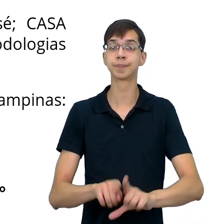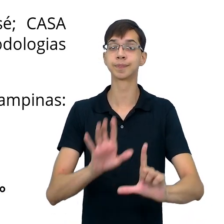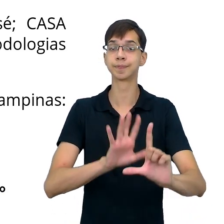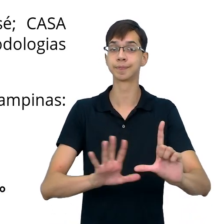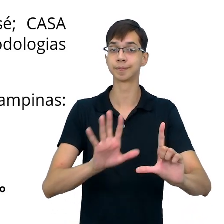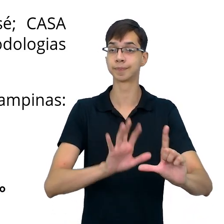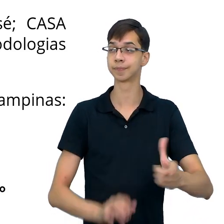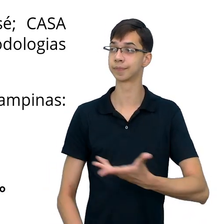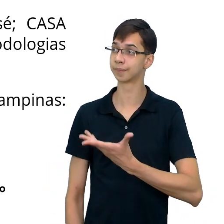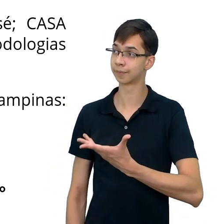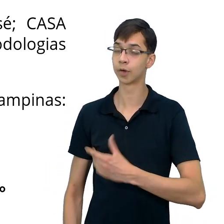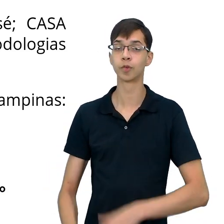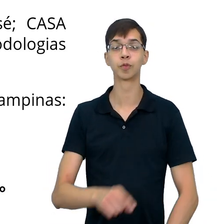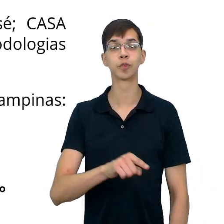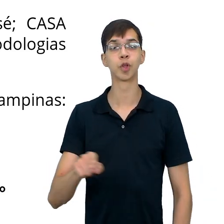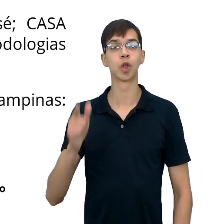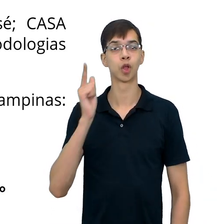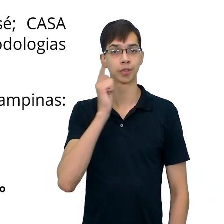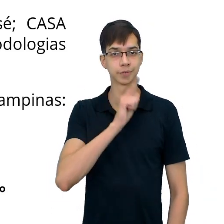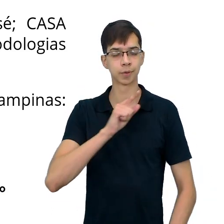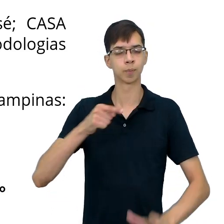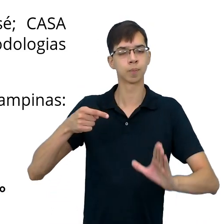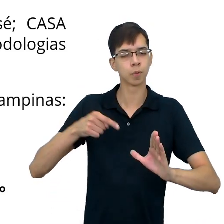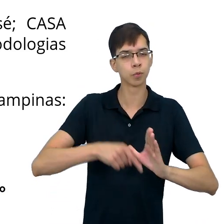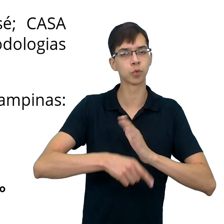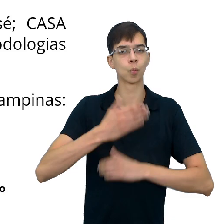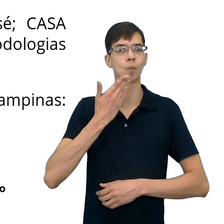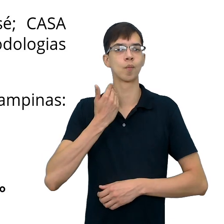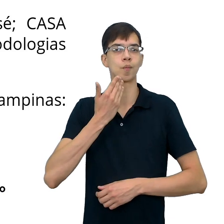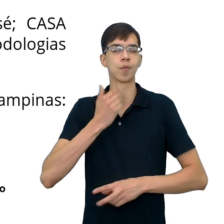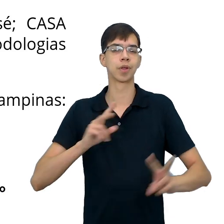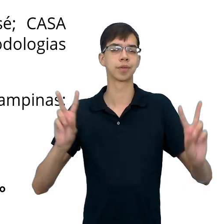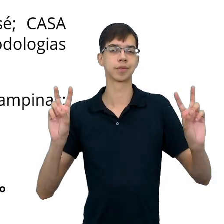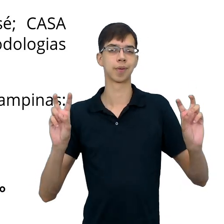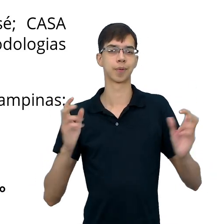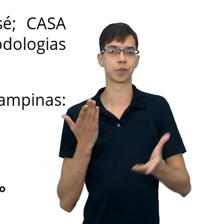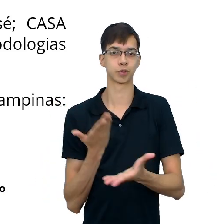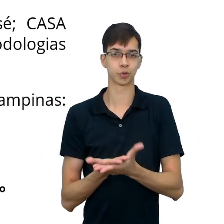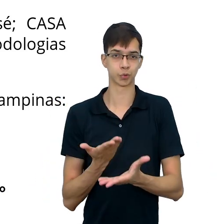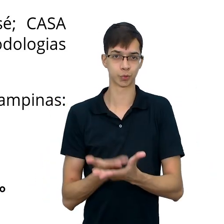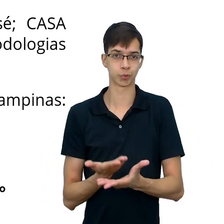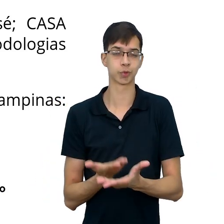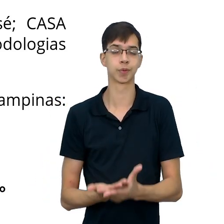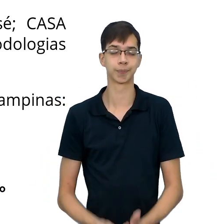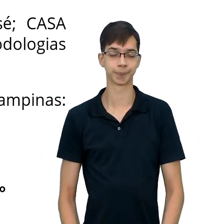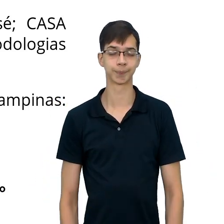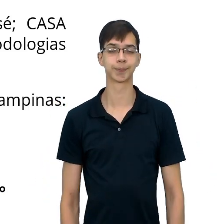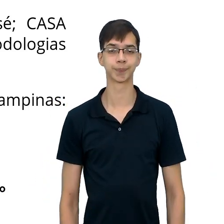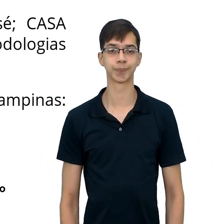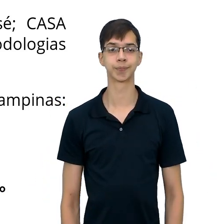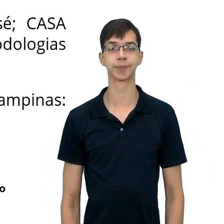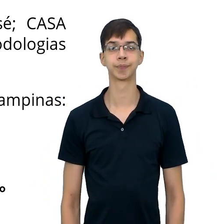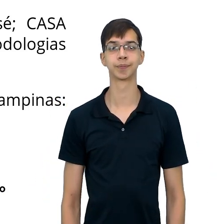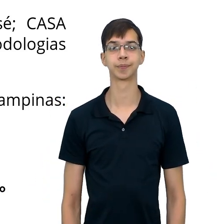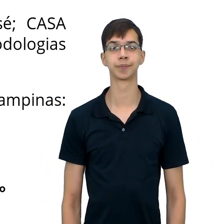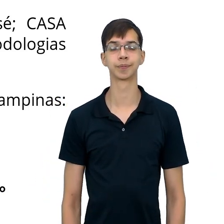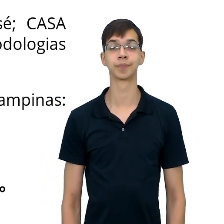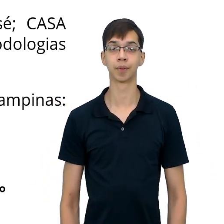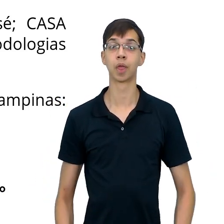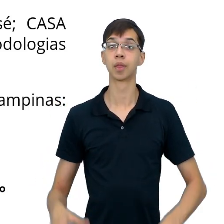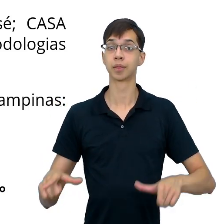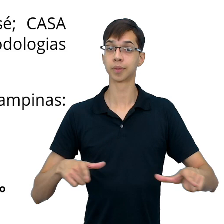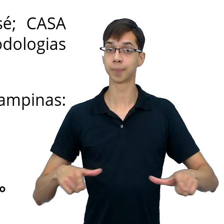vocês possam aprofundar os estudos a respeito da temática. Tenham um excelente trabalho,